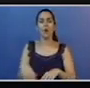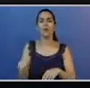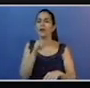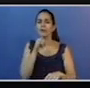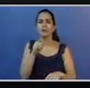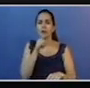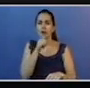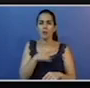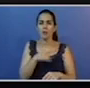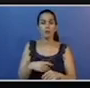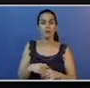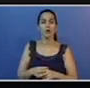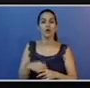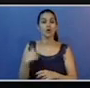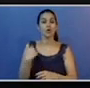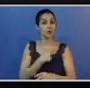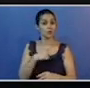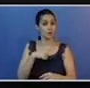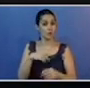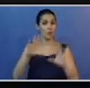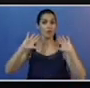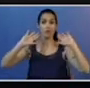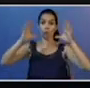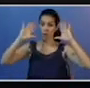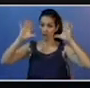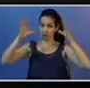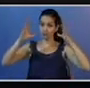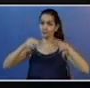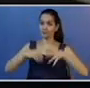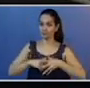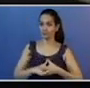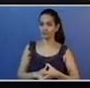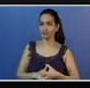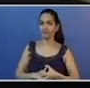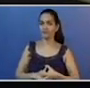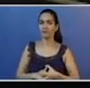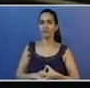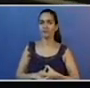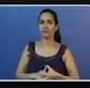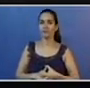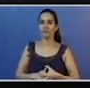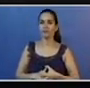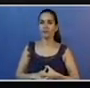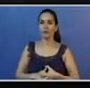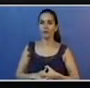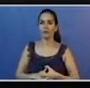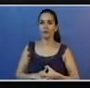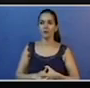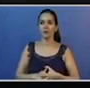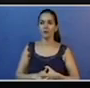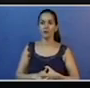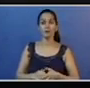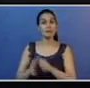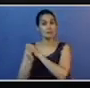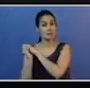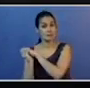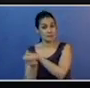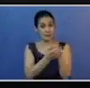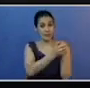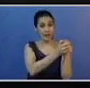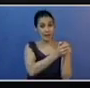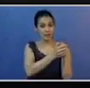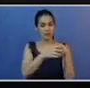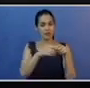esporte que são esportes de rede, nós temos o vôlei, né, e todas as variações, vôlei de praia, né, e outro tipo de vôlei, tênis de campo, tênis de